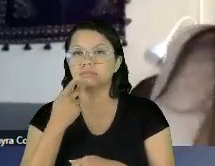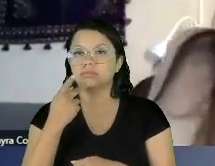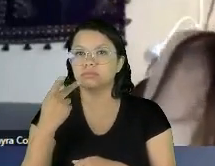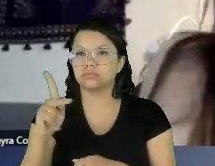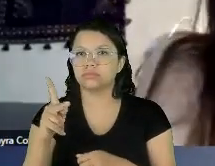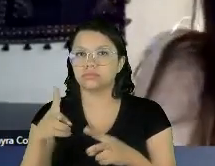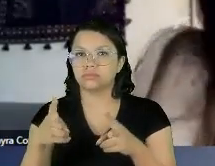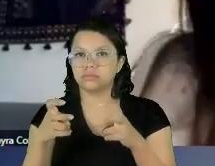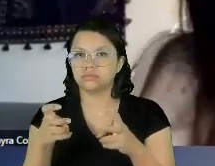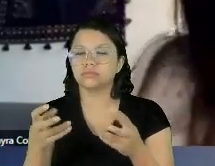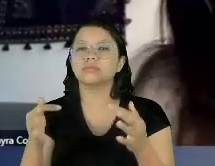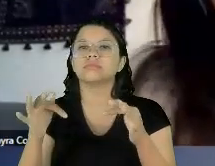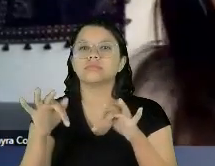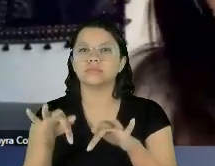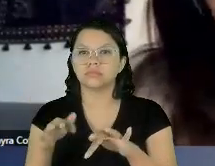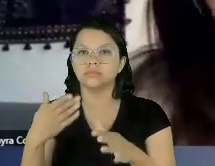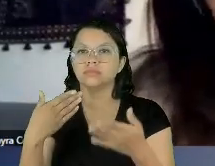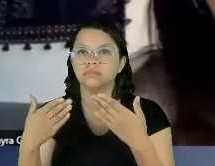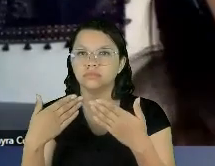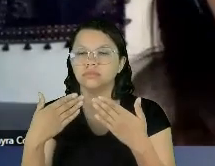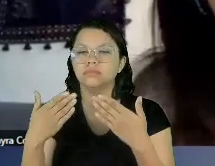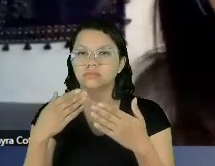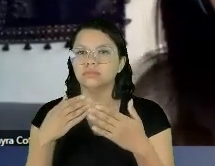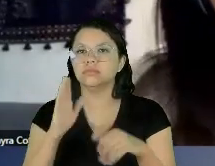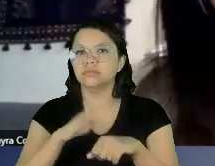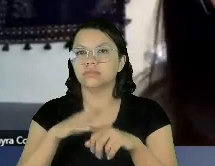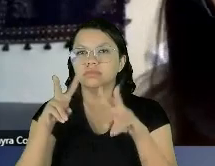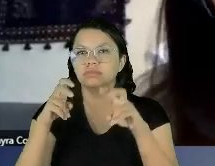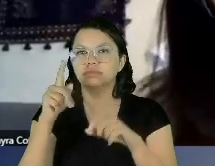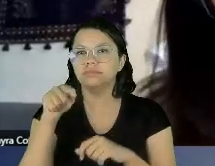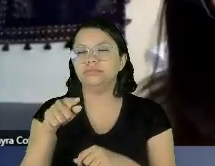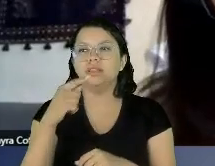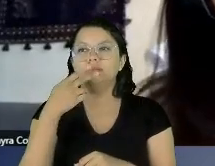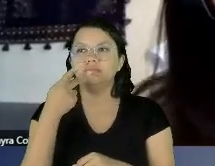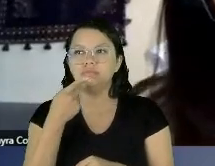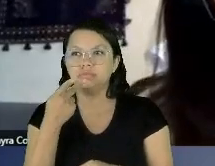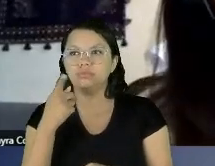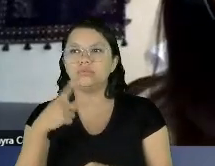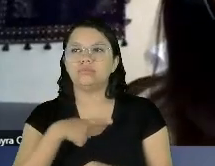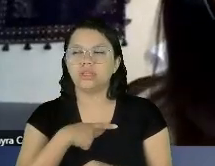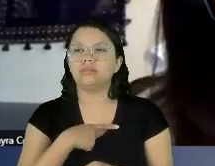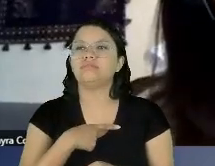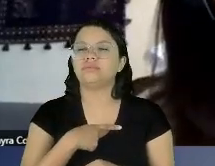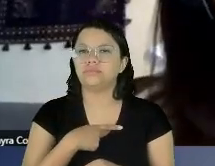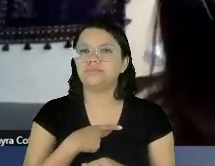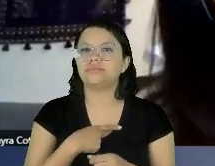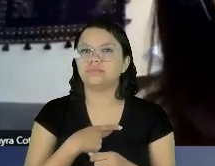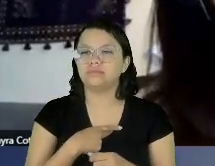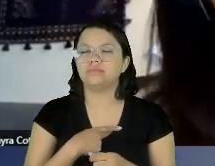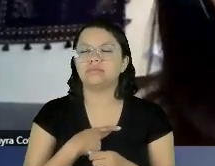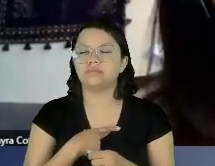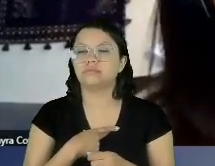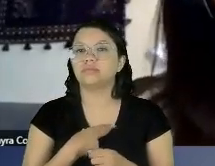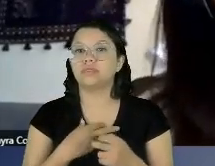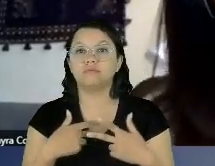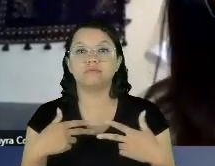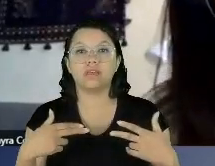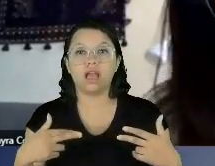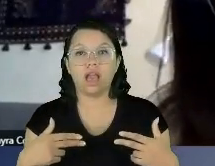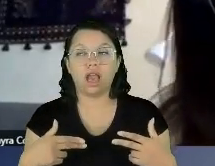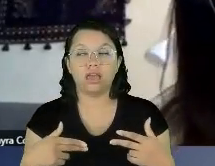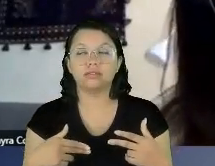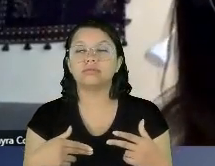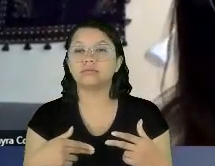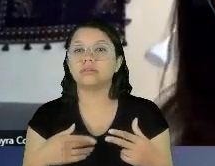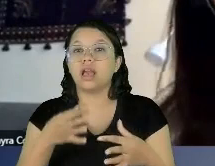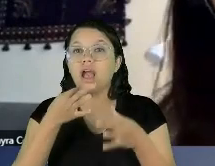Maíra Cota para fazer suas considerações, e no final a gente reflete um pouquinho mais sobre o que você disse, que eu mesma tenho várias